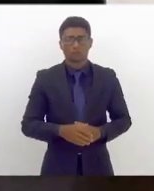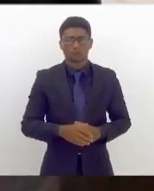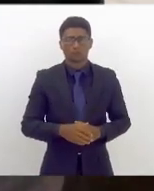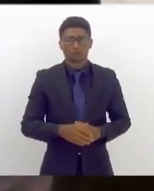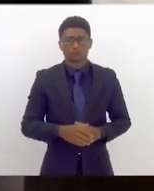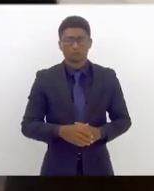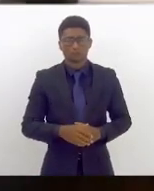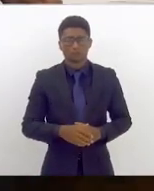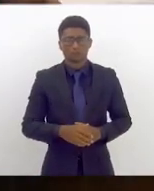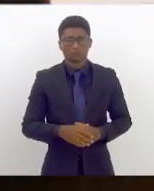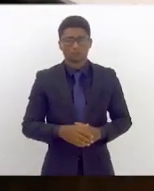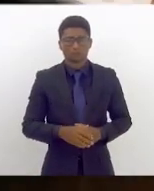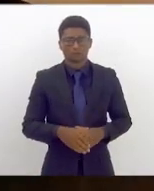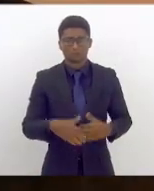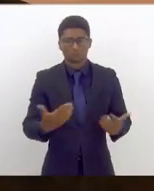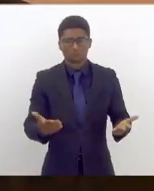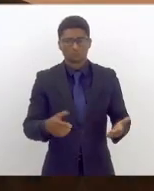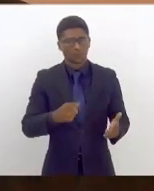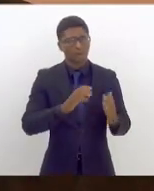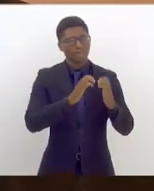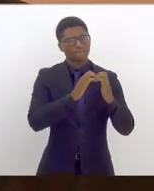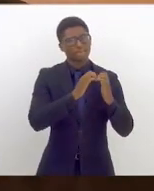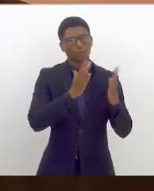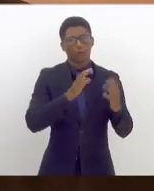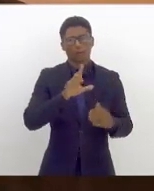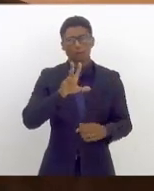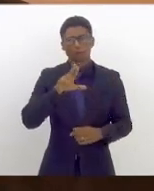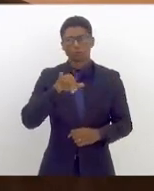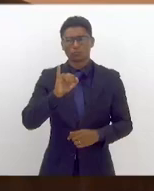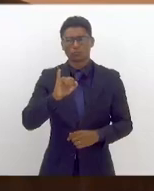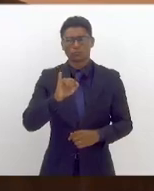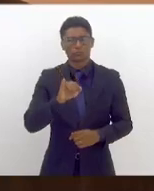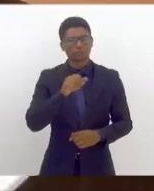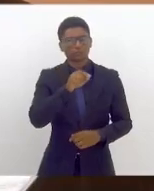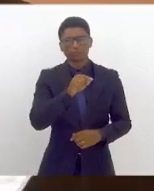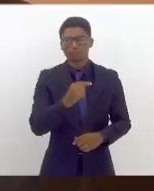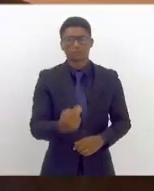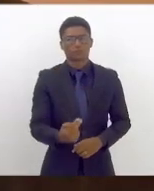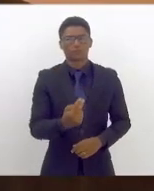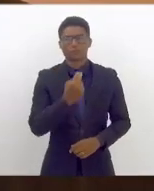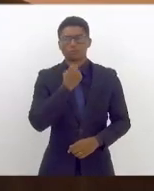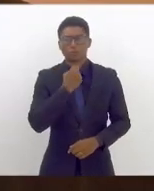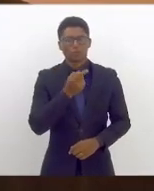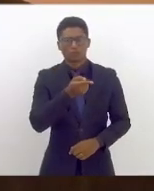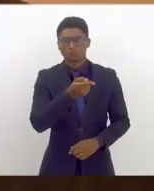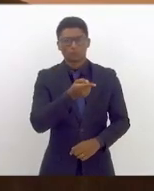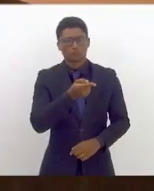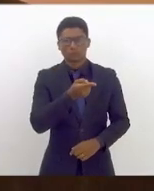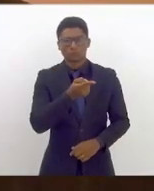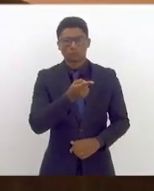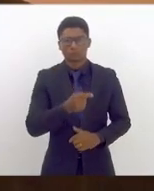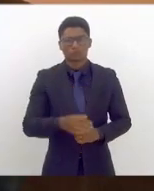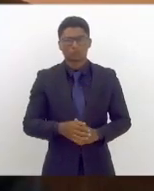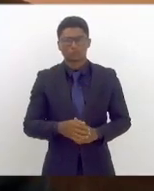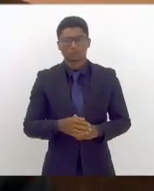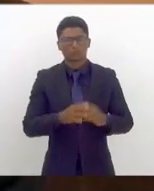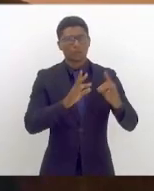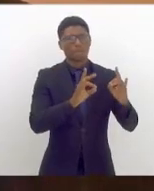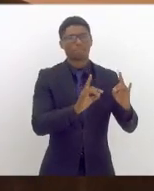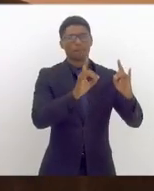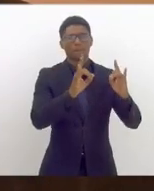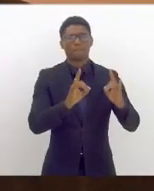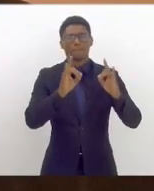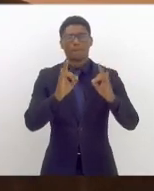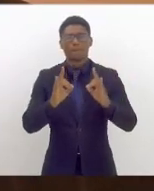este buraco do lume não pode ter nele nenhuma edificação